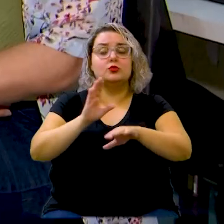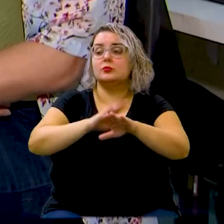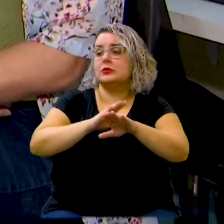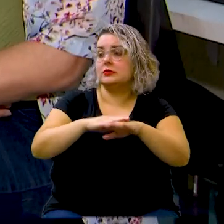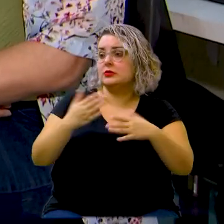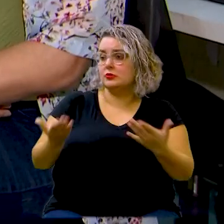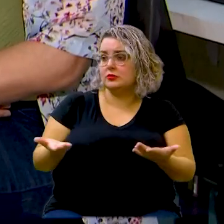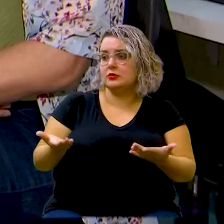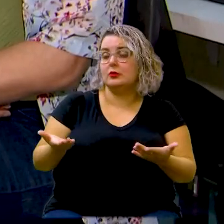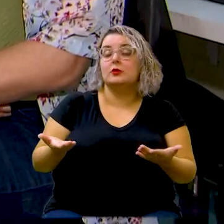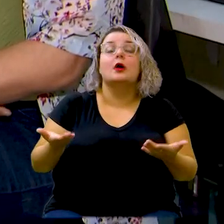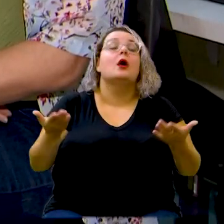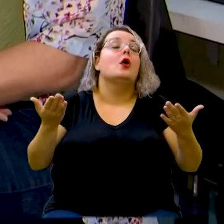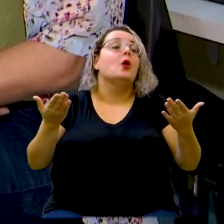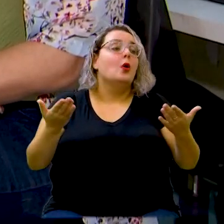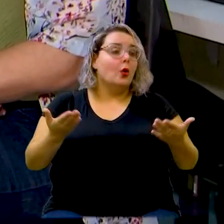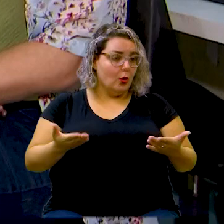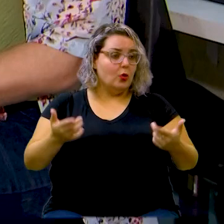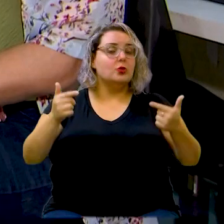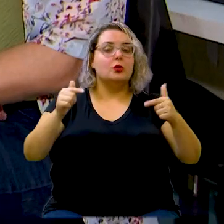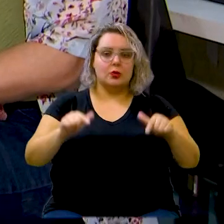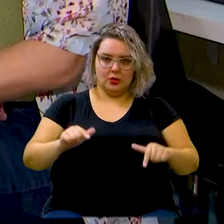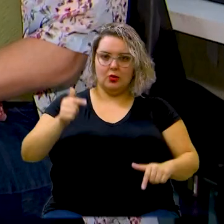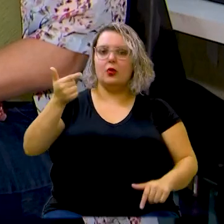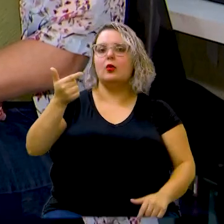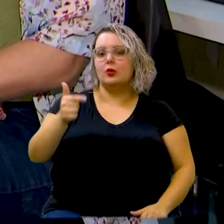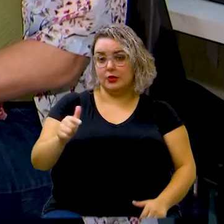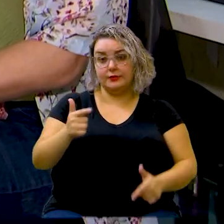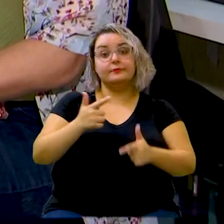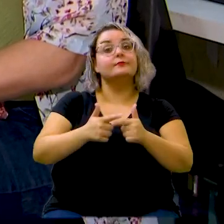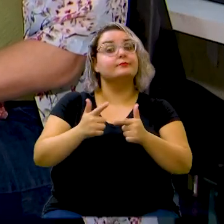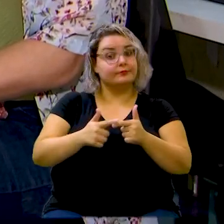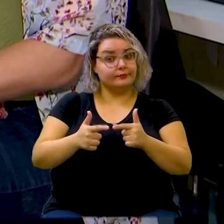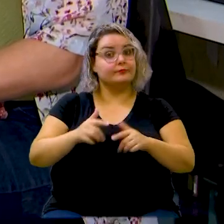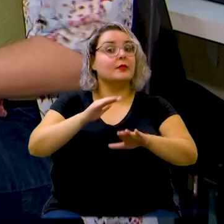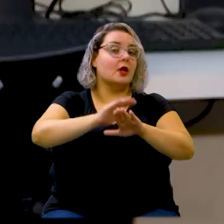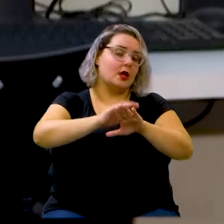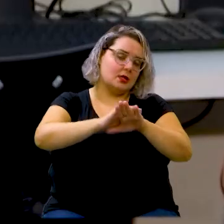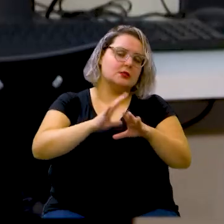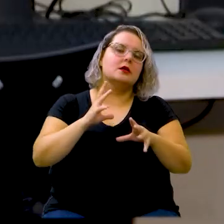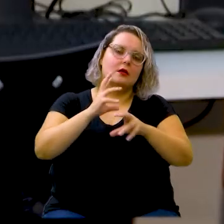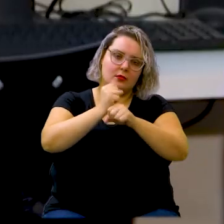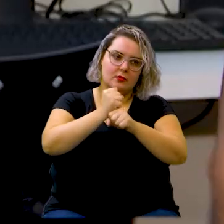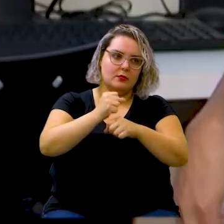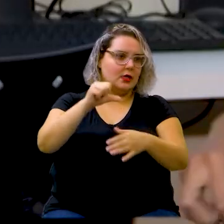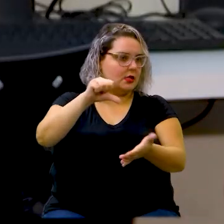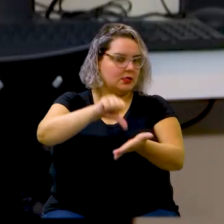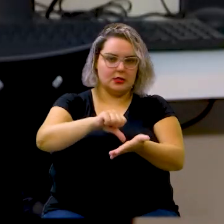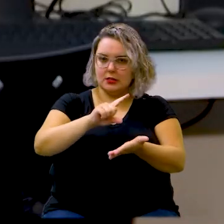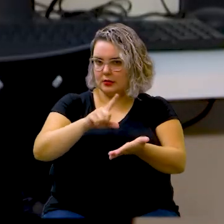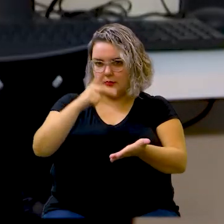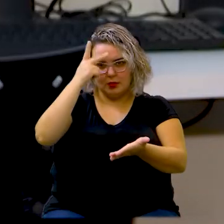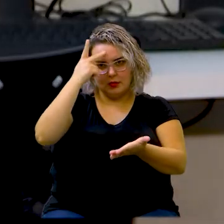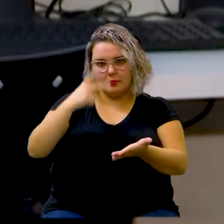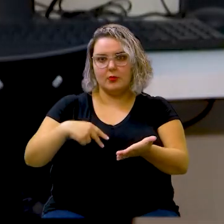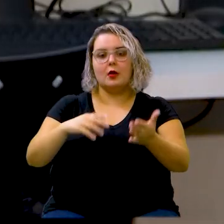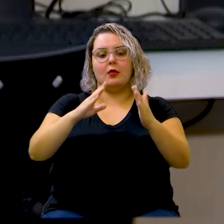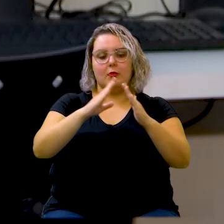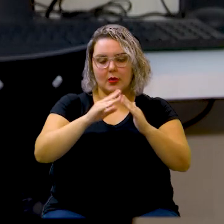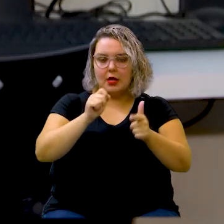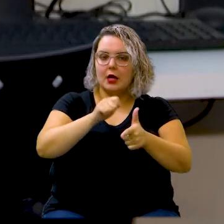atividades? Hoje o espaço continua sendo um problema para São Forte, né? Essa sede não é própria, ela é uma casa